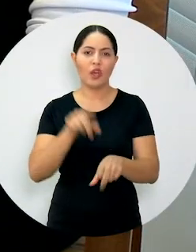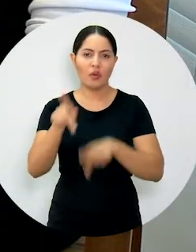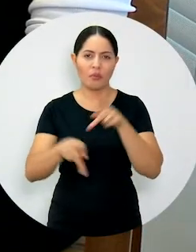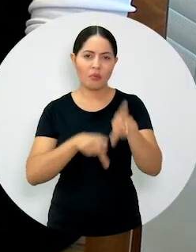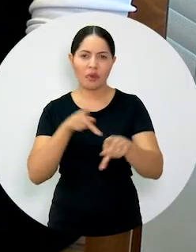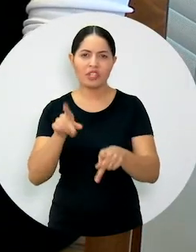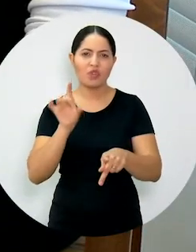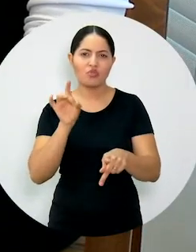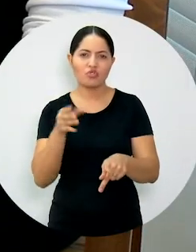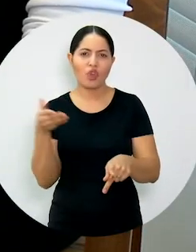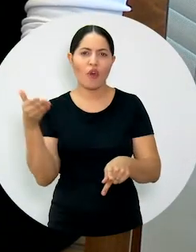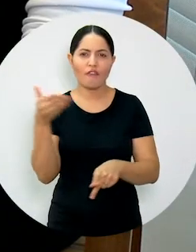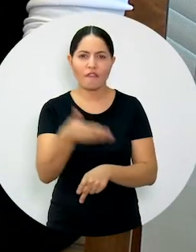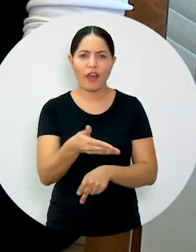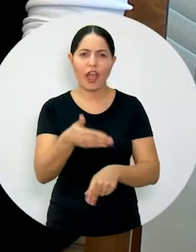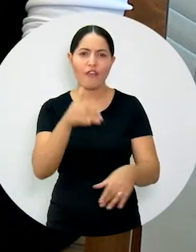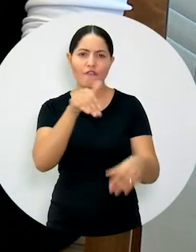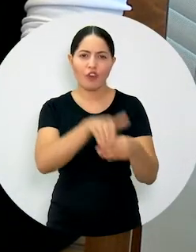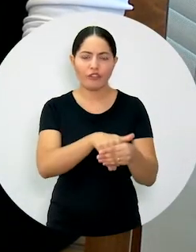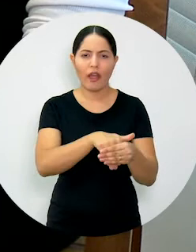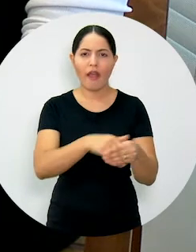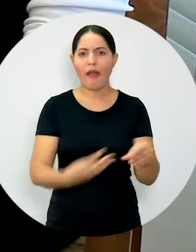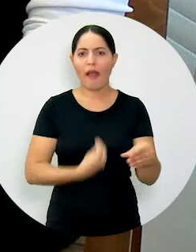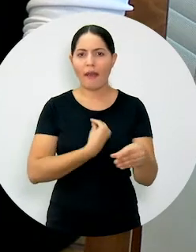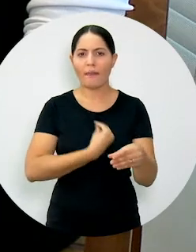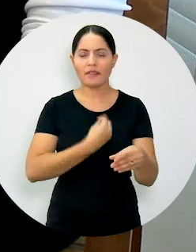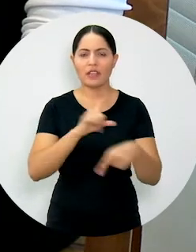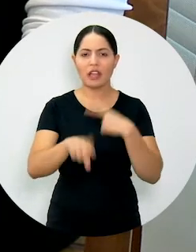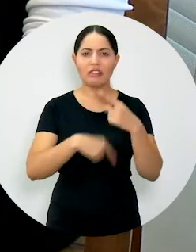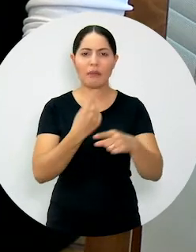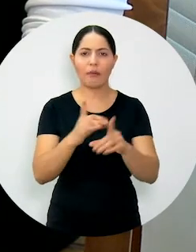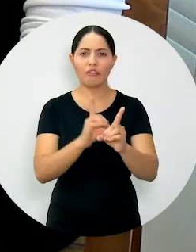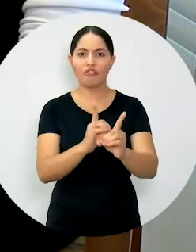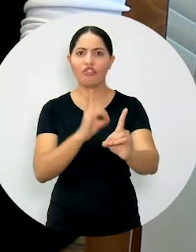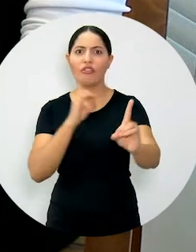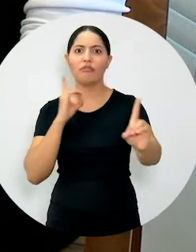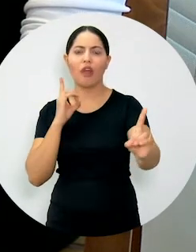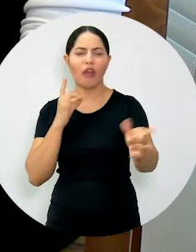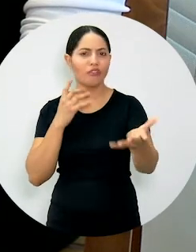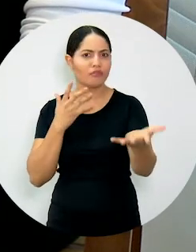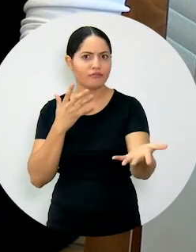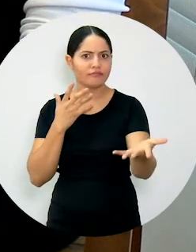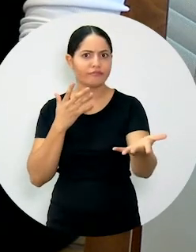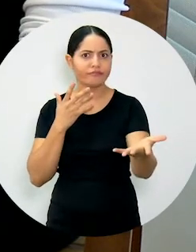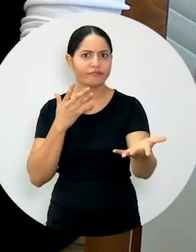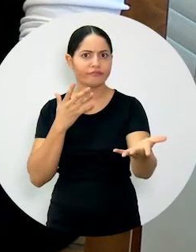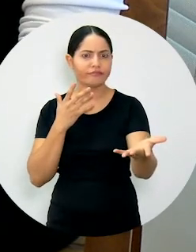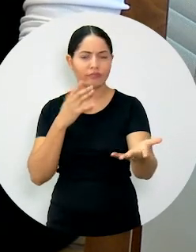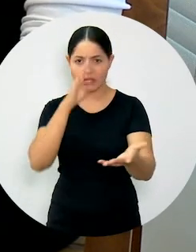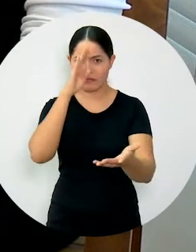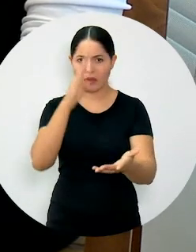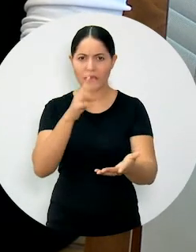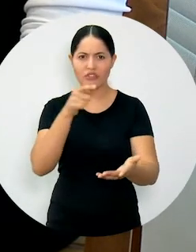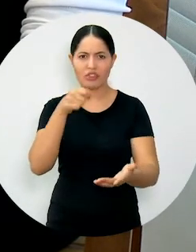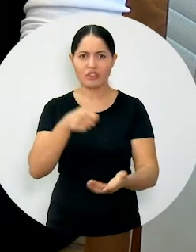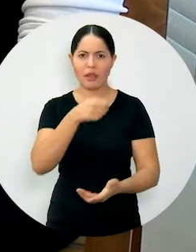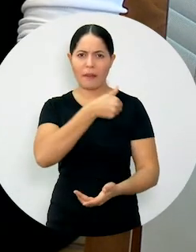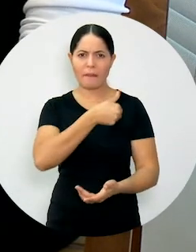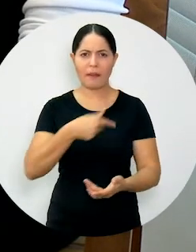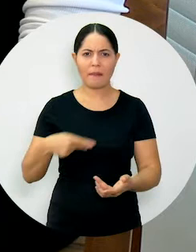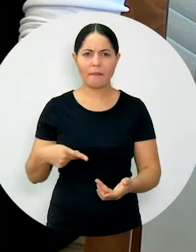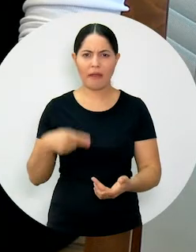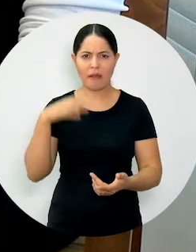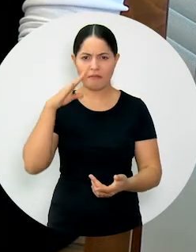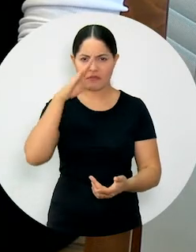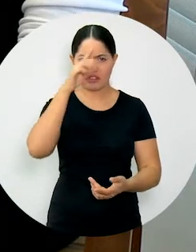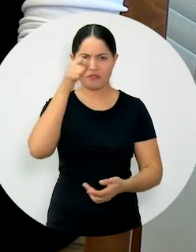qual o eleitorado participa apenas no dia que vai votar e perde o contato, ainda mais desse presidencialismo de coalizão.